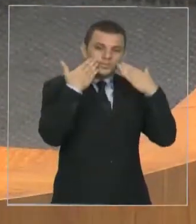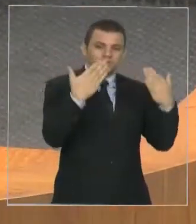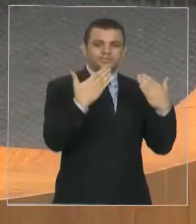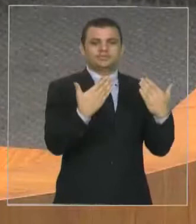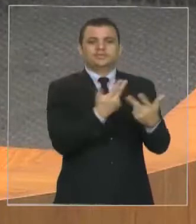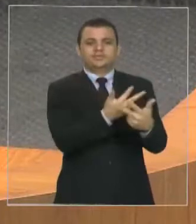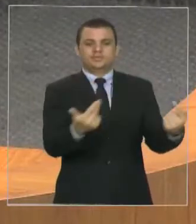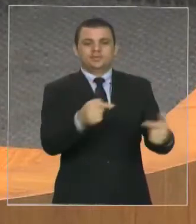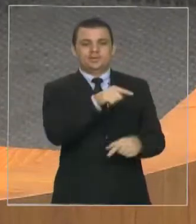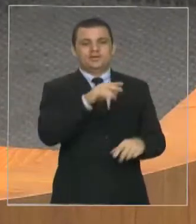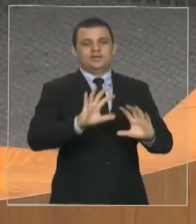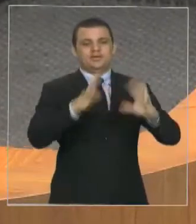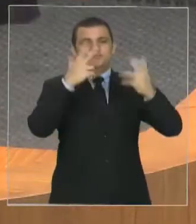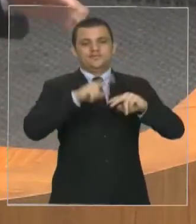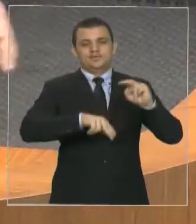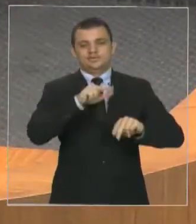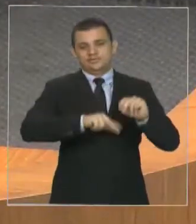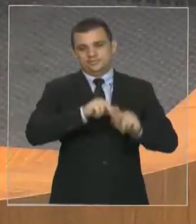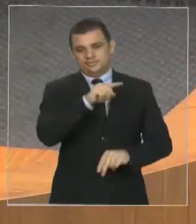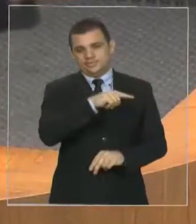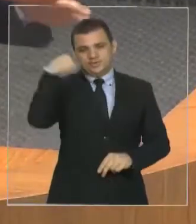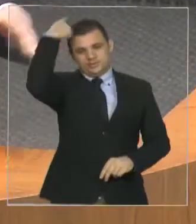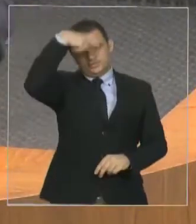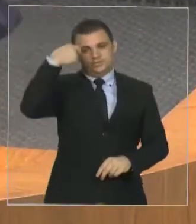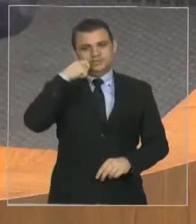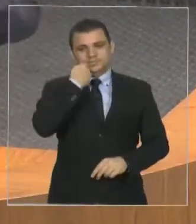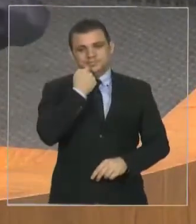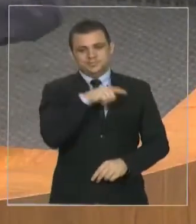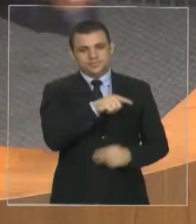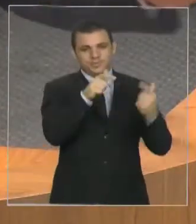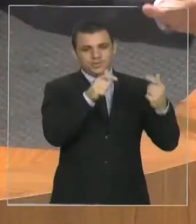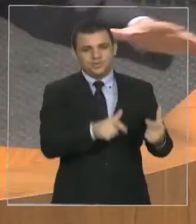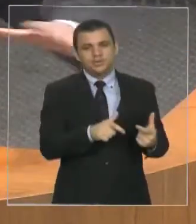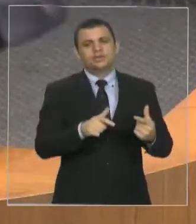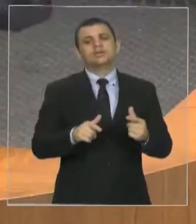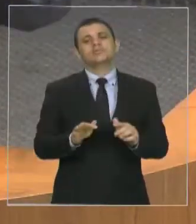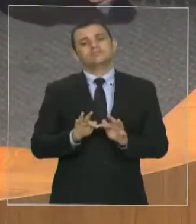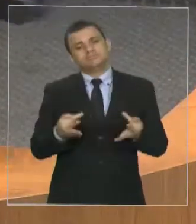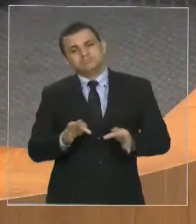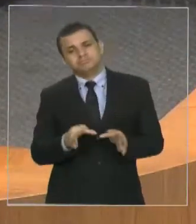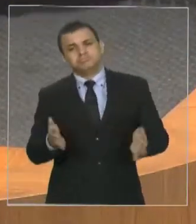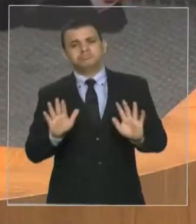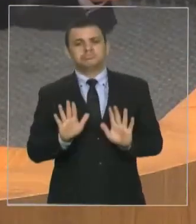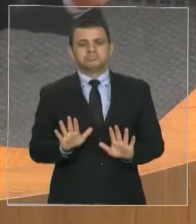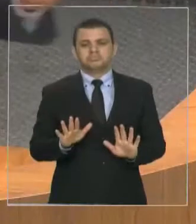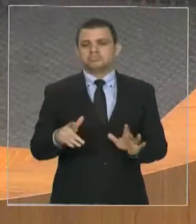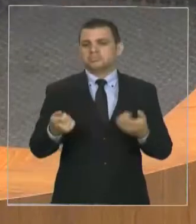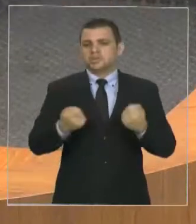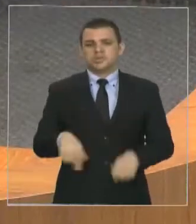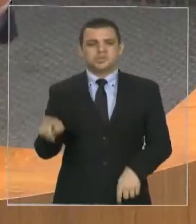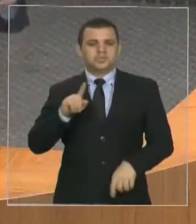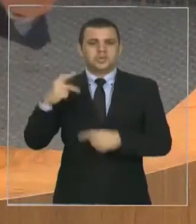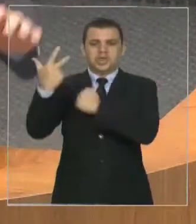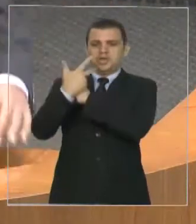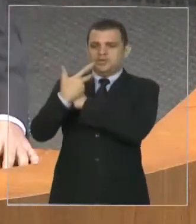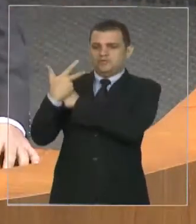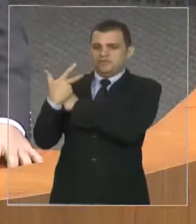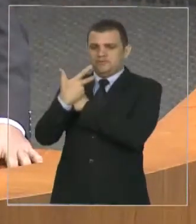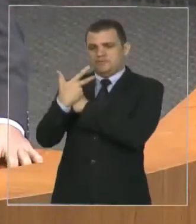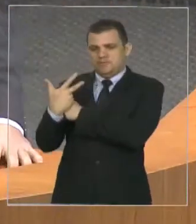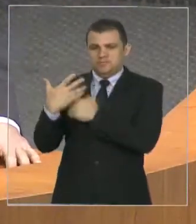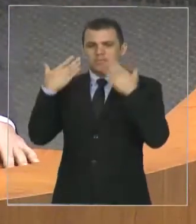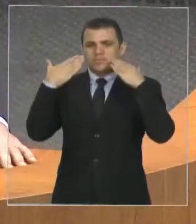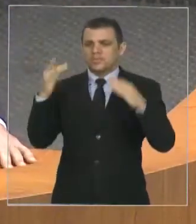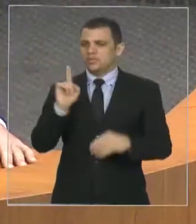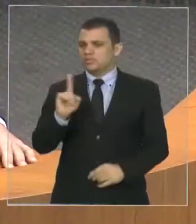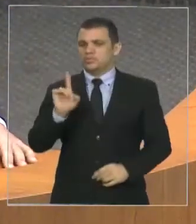Arraial do Santo Antônio, de maneira discreta, tranquila, sem aquela parafernália, sem mídia, apenas a sua